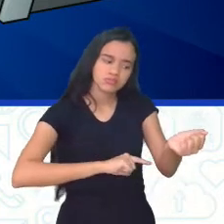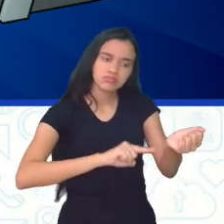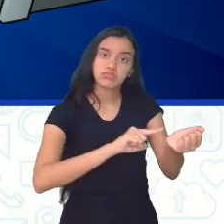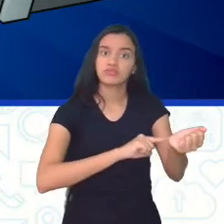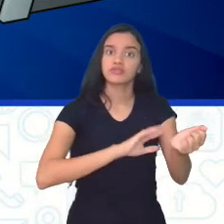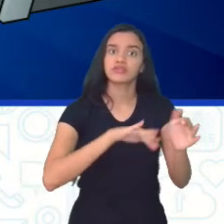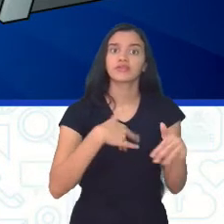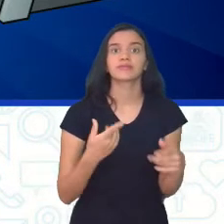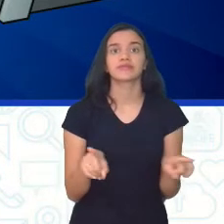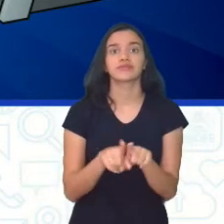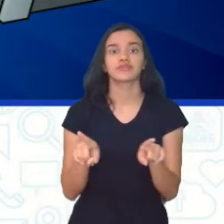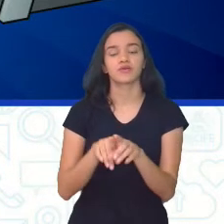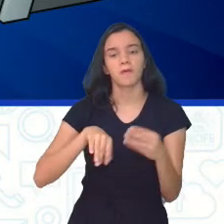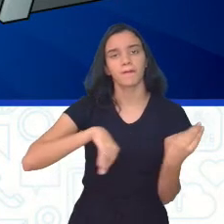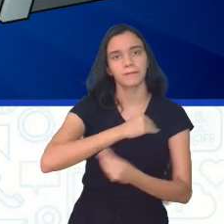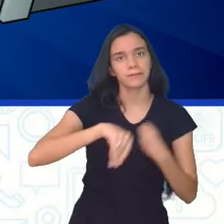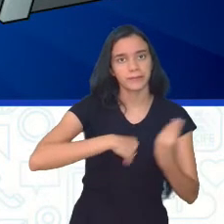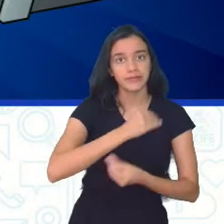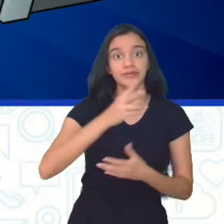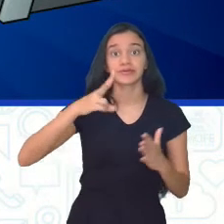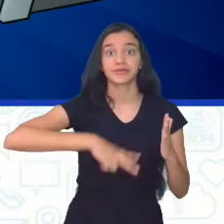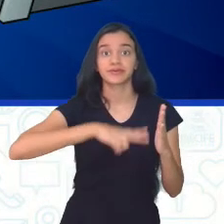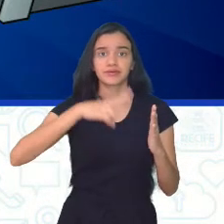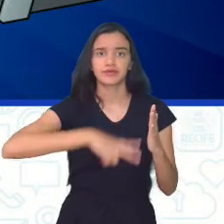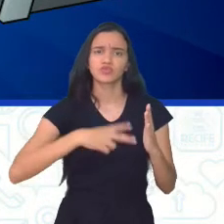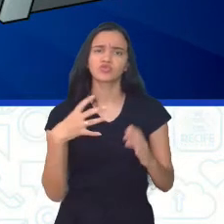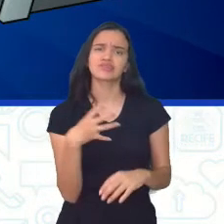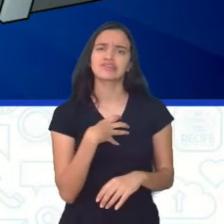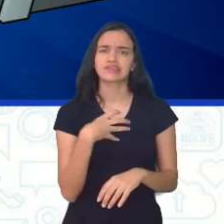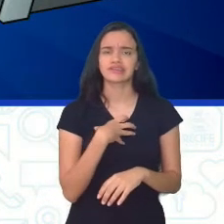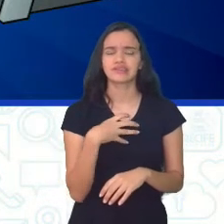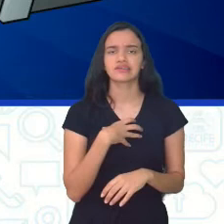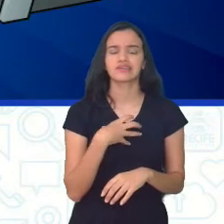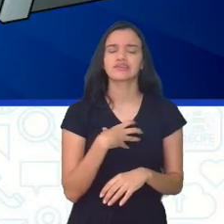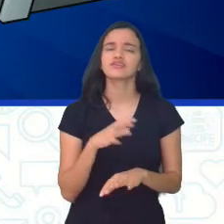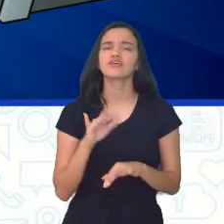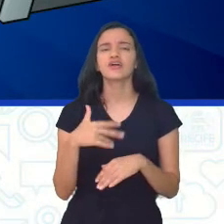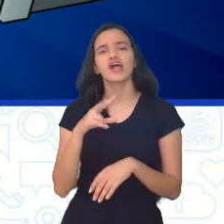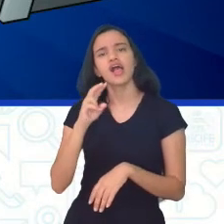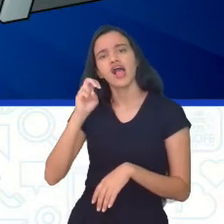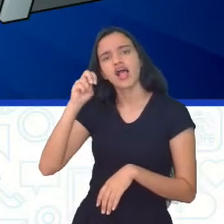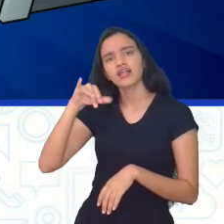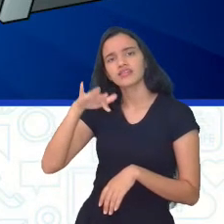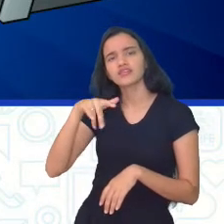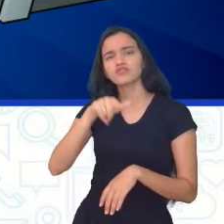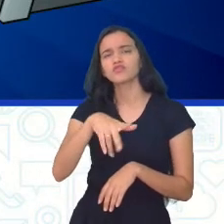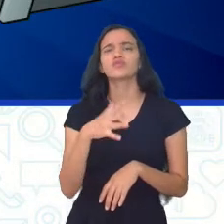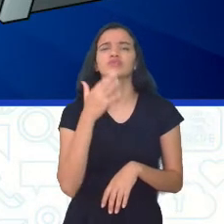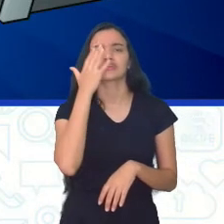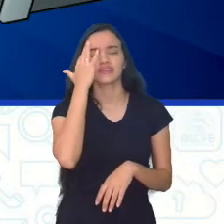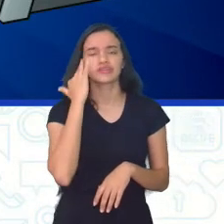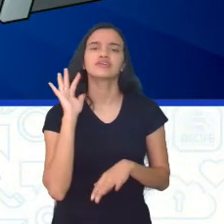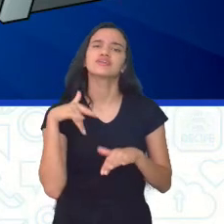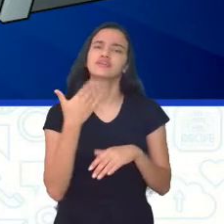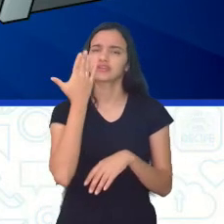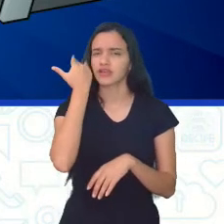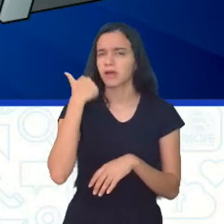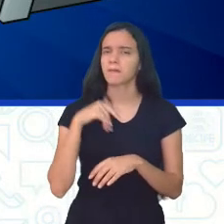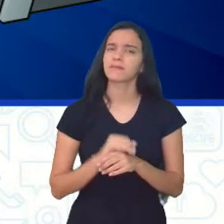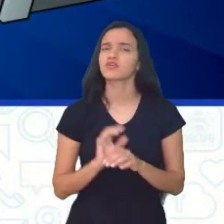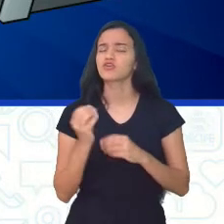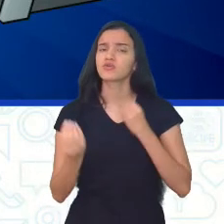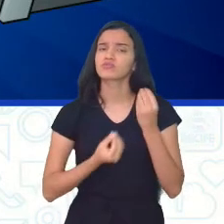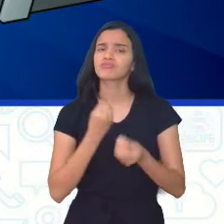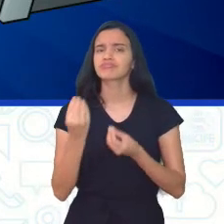mistos. Vamos à leitura primeiro dos nervos sensitivos. Será que pelo nome vocês já arriscariam dizer